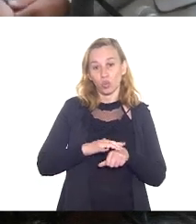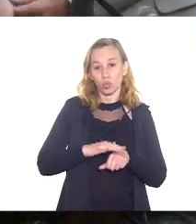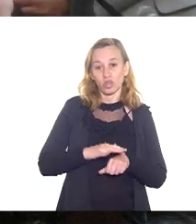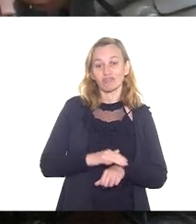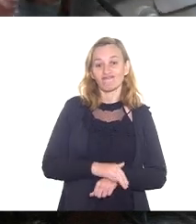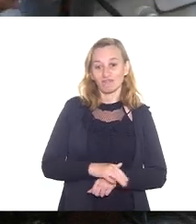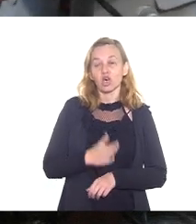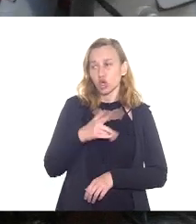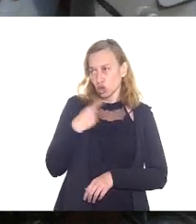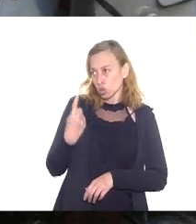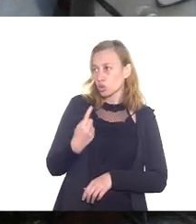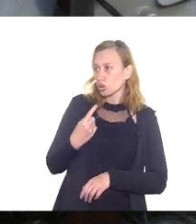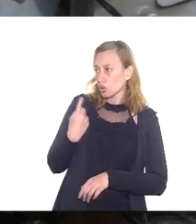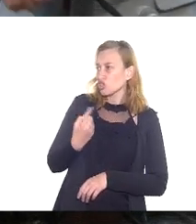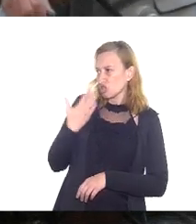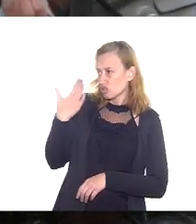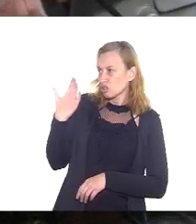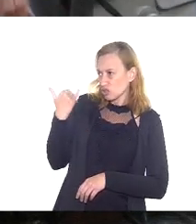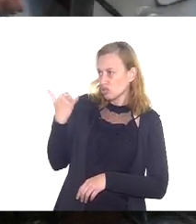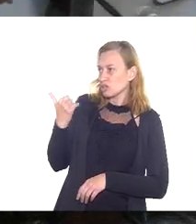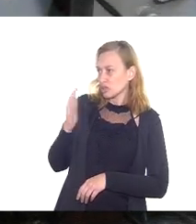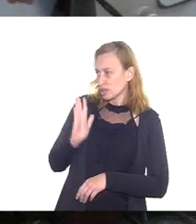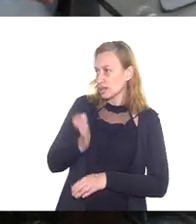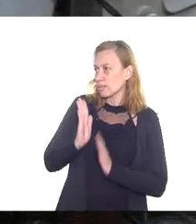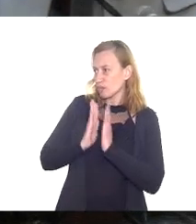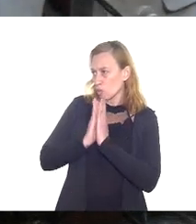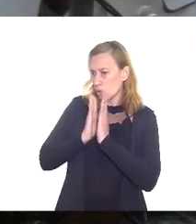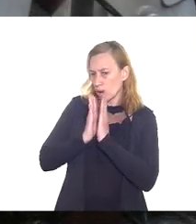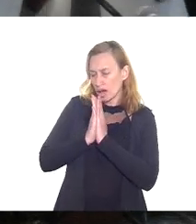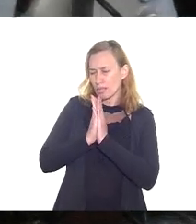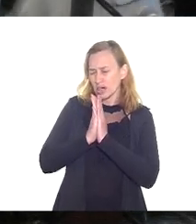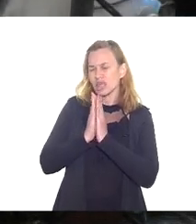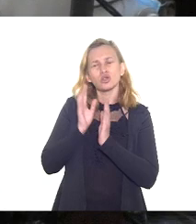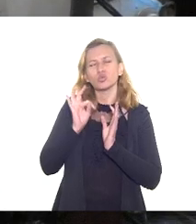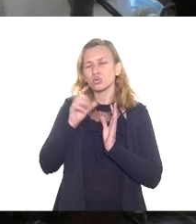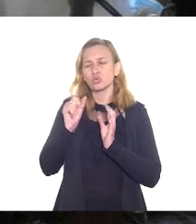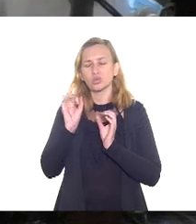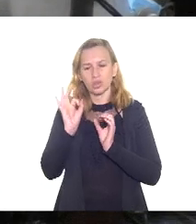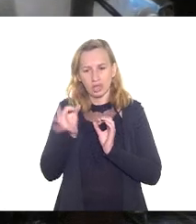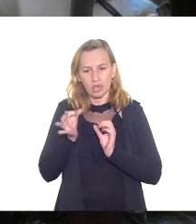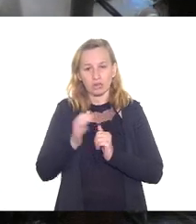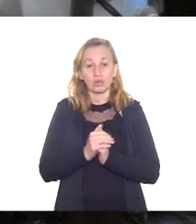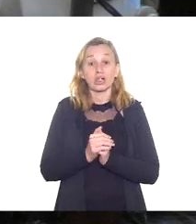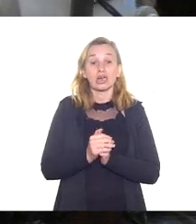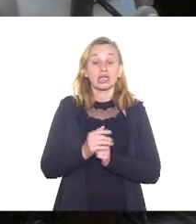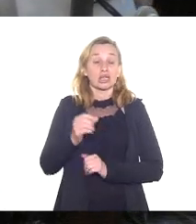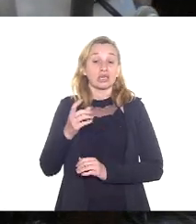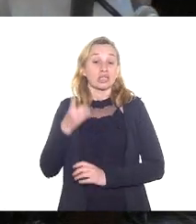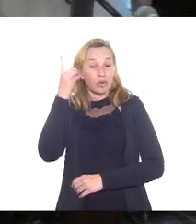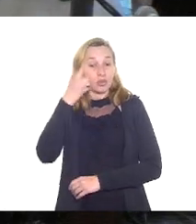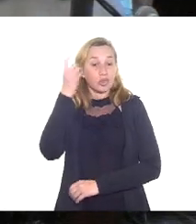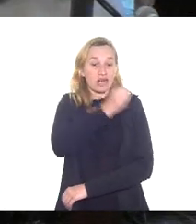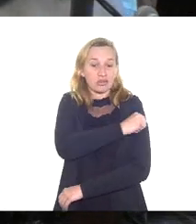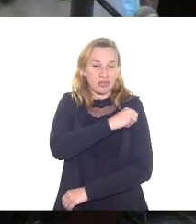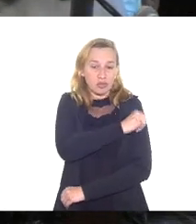Estamos todos aqui rogando a Deus para que dê tudo certo. Deputada enfermeira